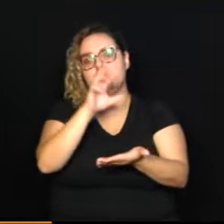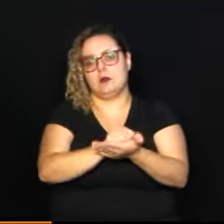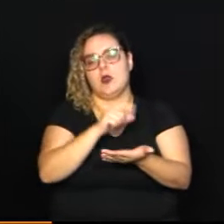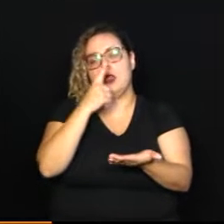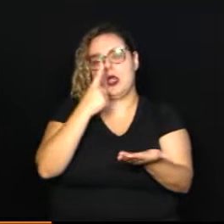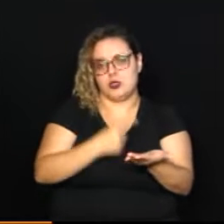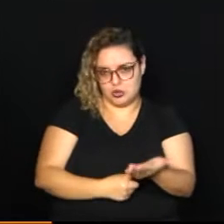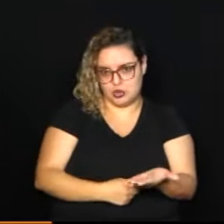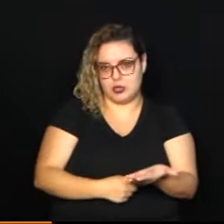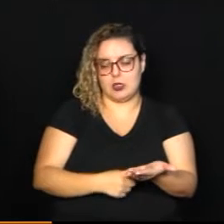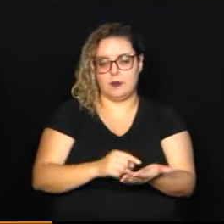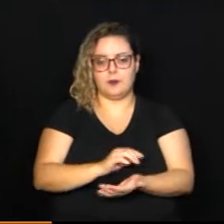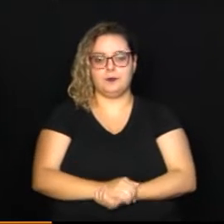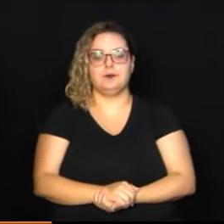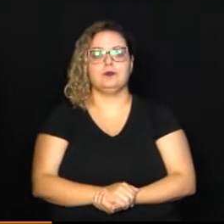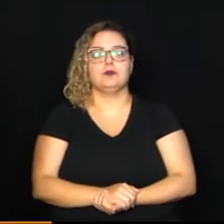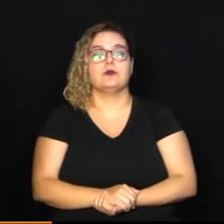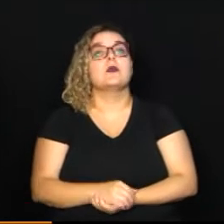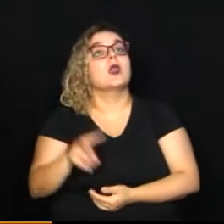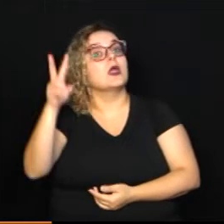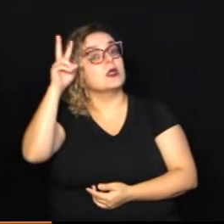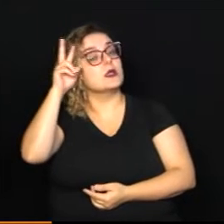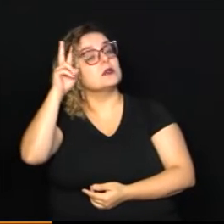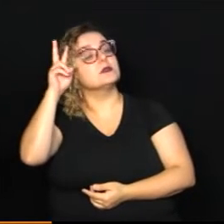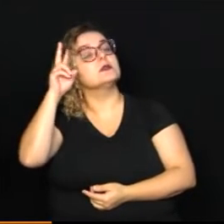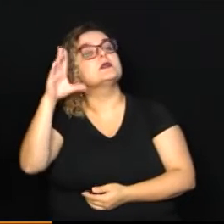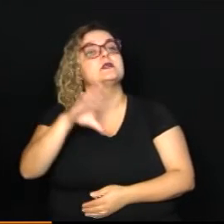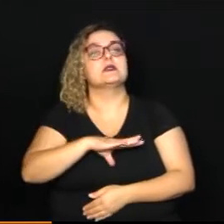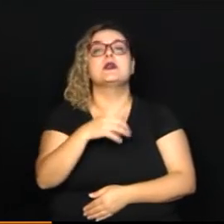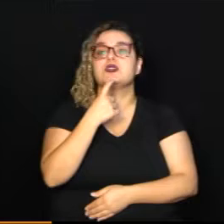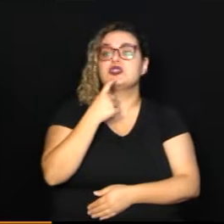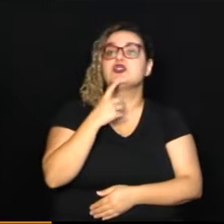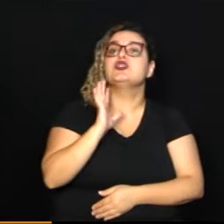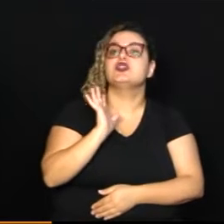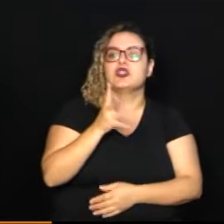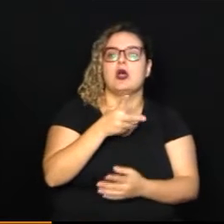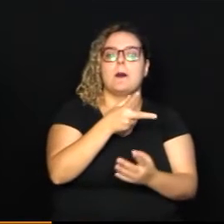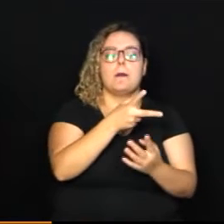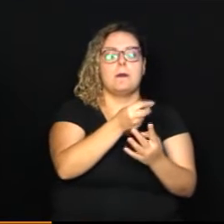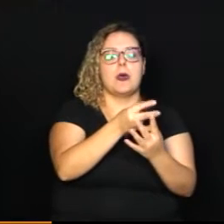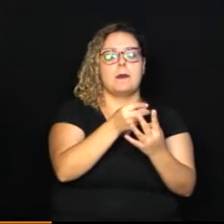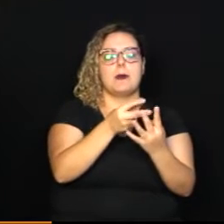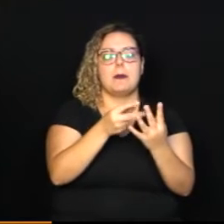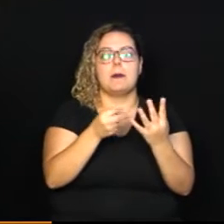que tem esta idade. E até esta segunda-feira, Campinas já havia vacinado